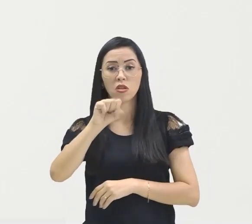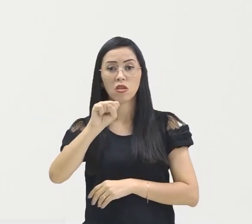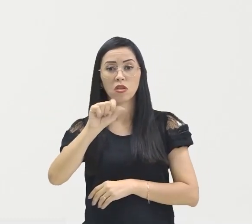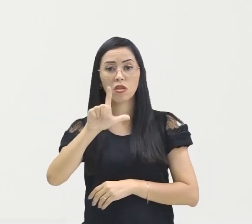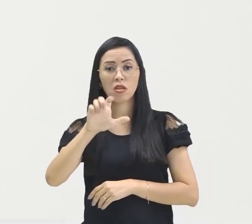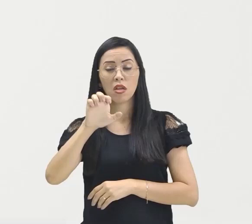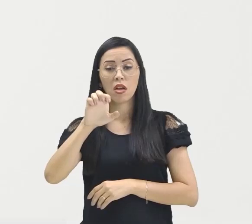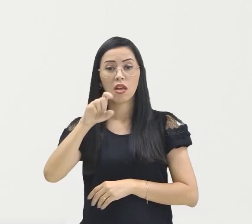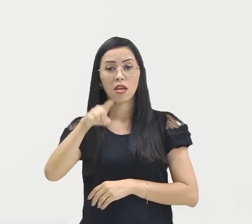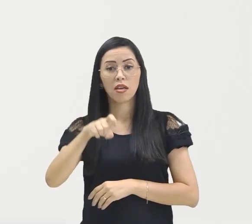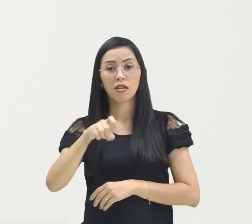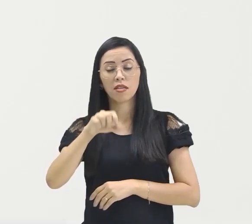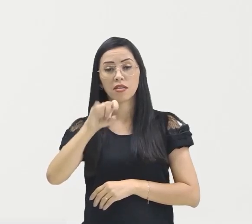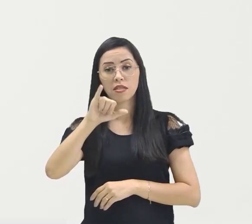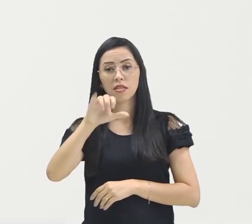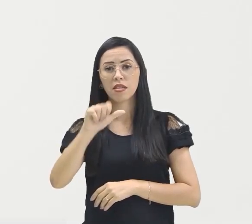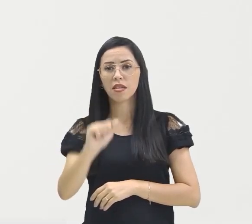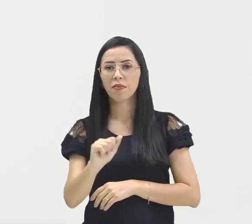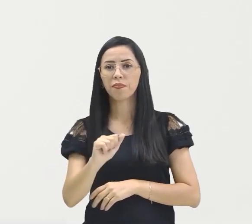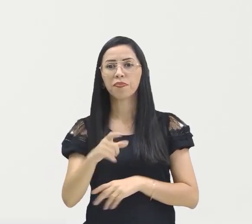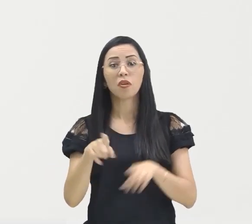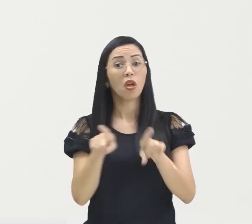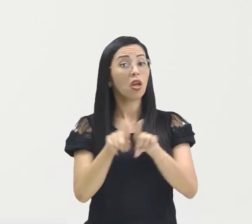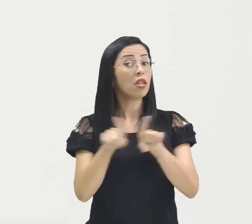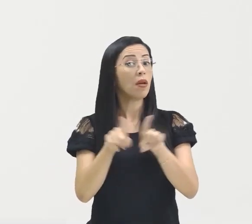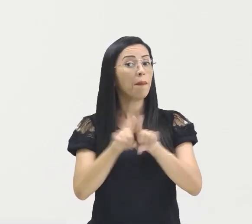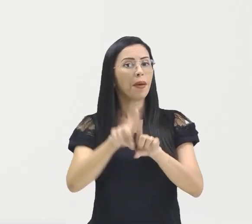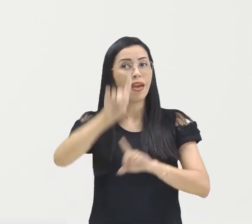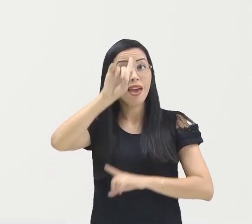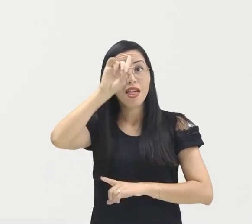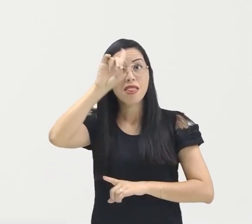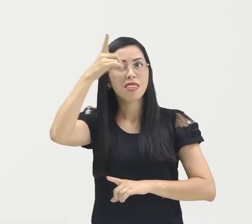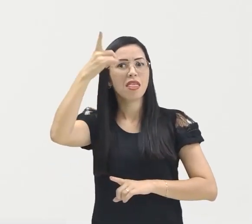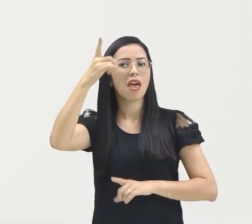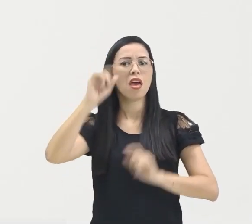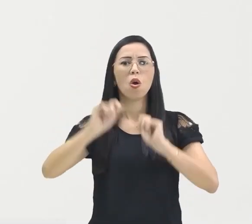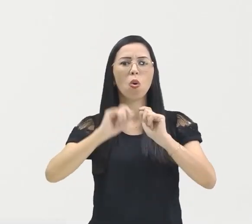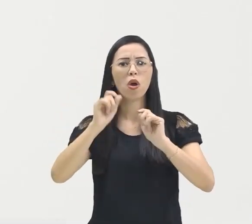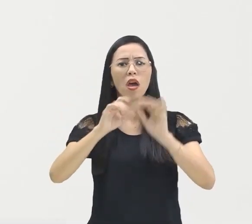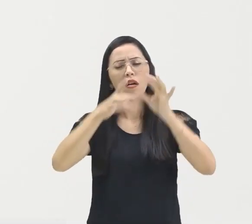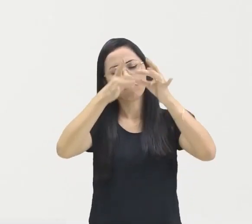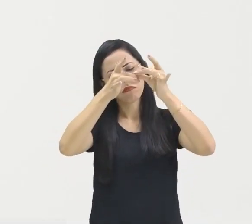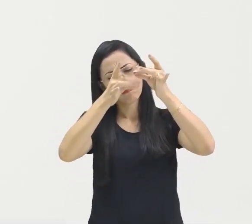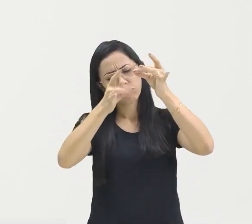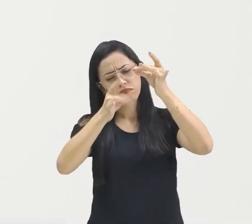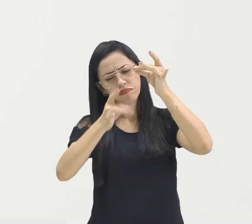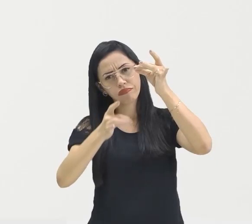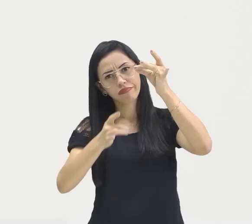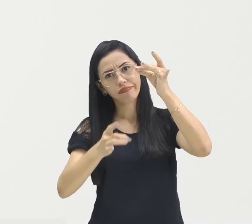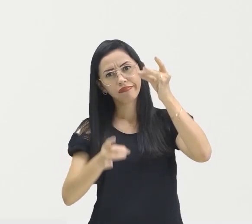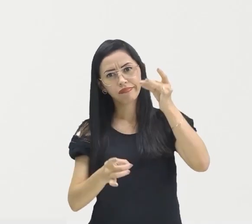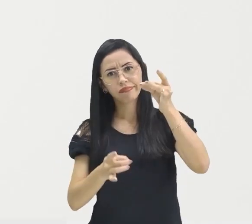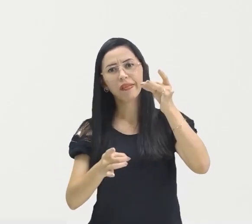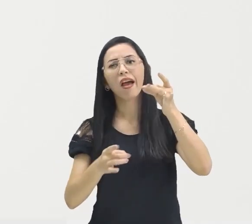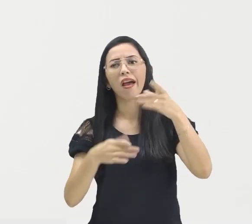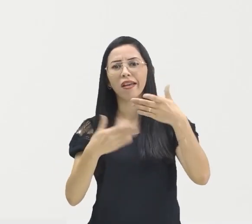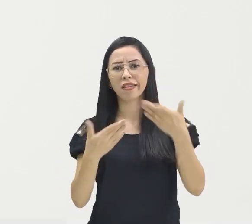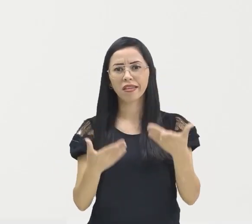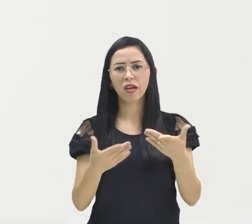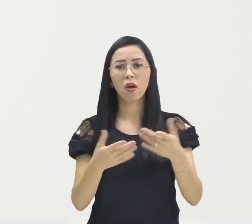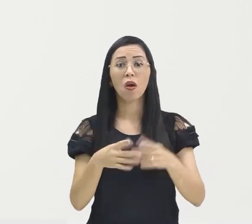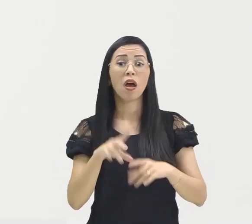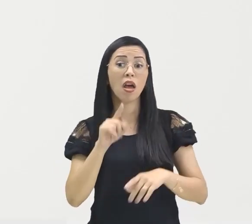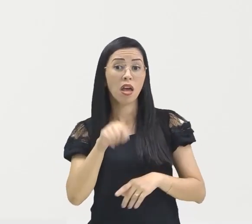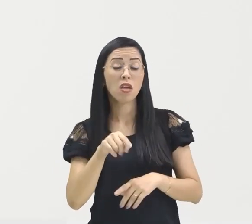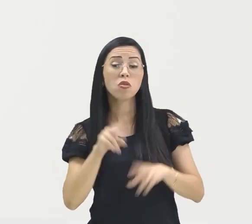Explanação da ideia. Eu defino, depois eu vou desenvolver, falar um pouco mais. Trata-se de uma alteração linguística,